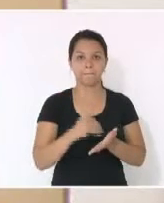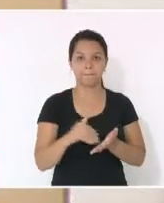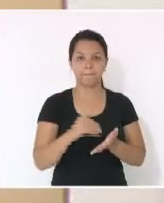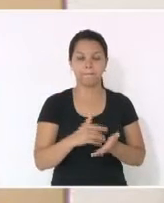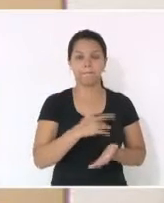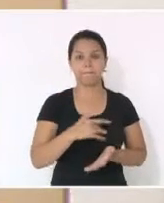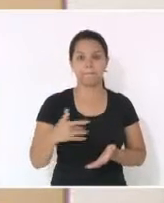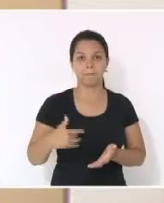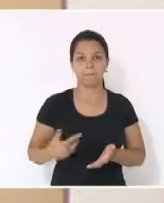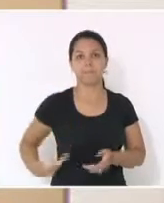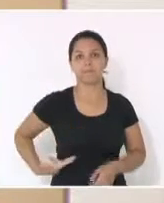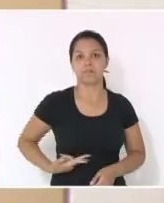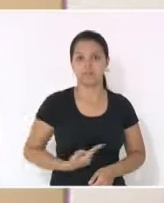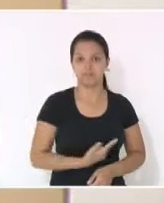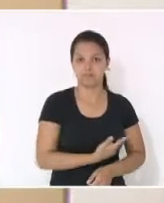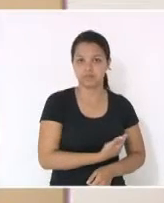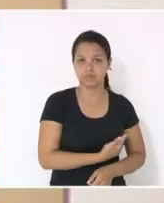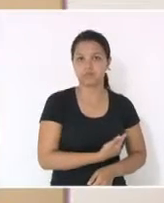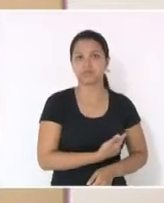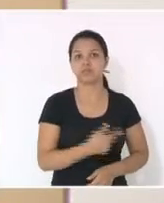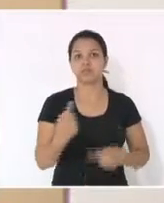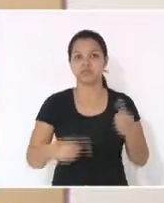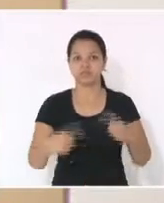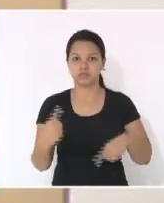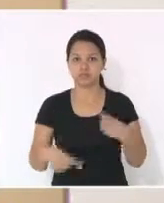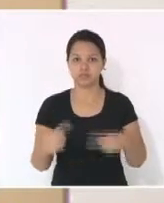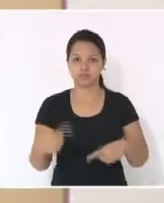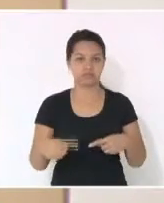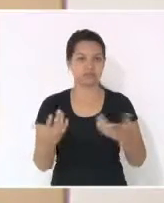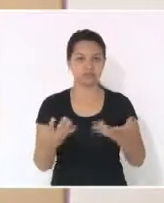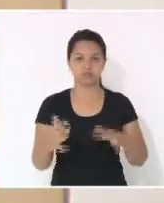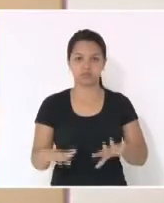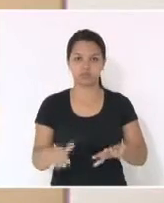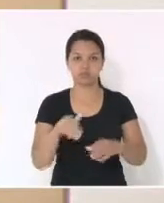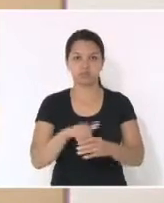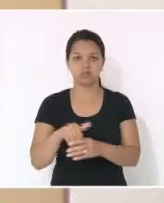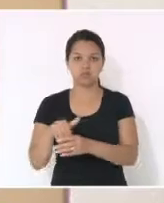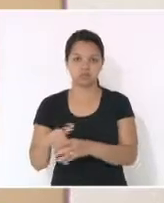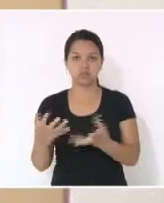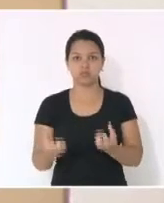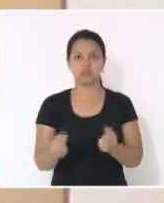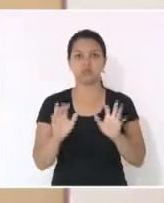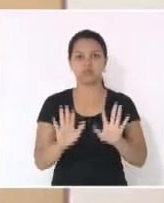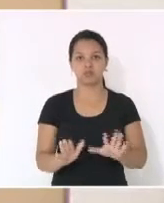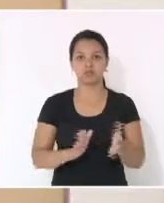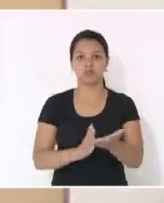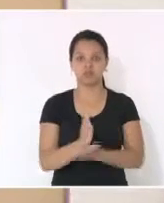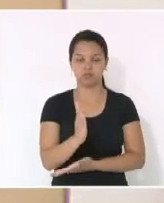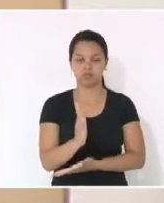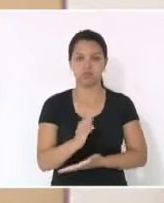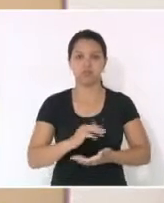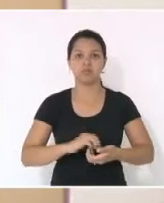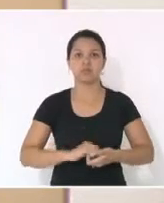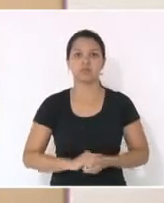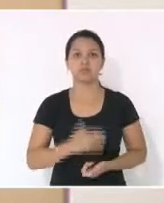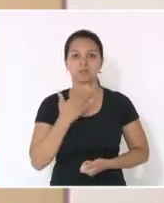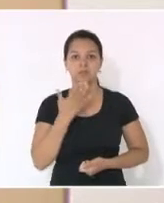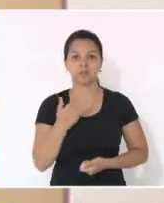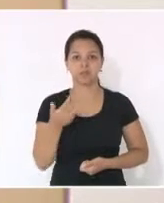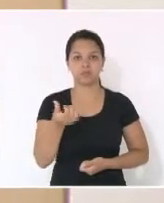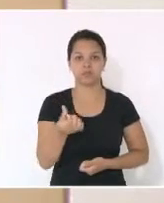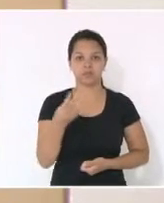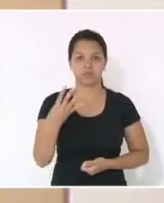de cirurgias eletivas em discussão não ver quem quer discutir em votação quem tiver a cor permanecer como está provado pedir informação